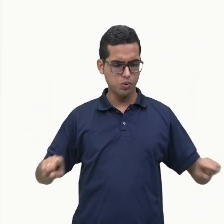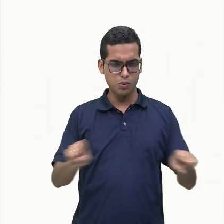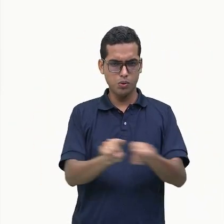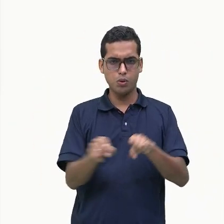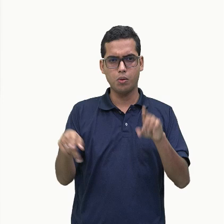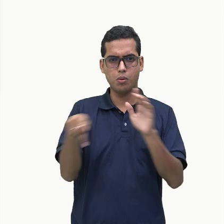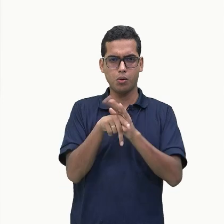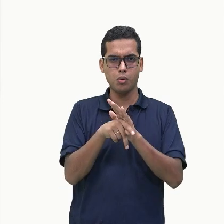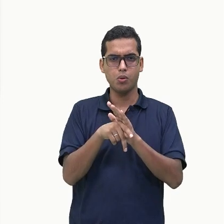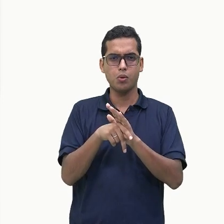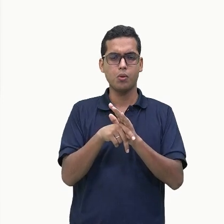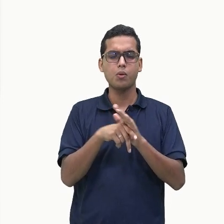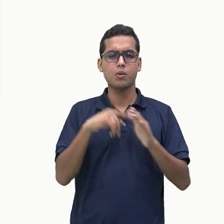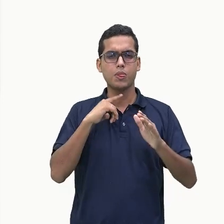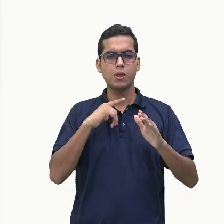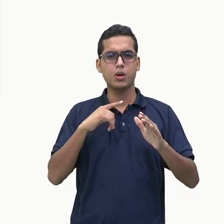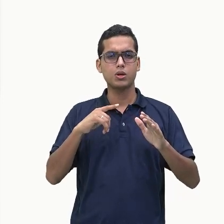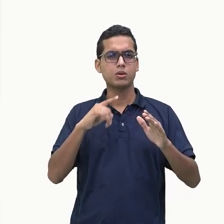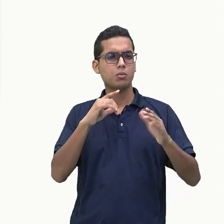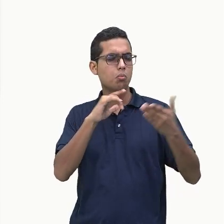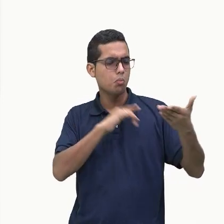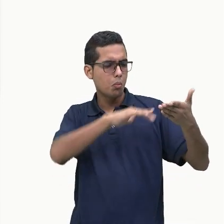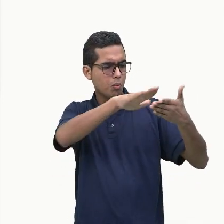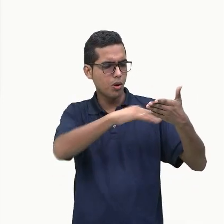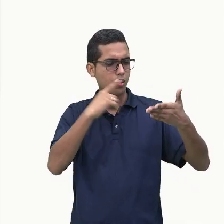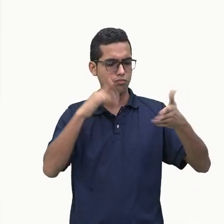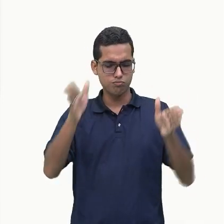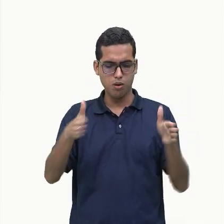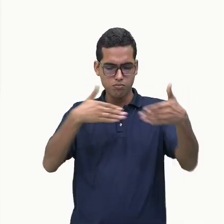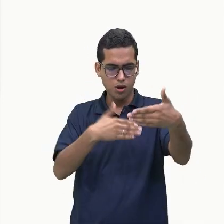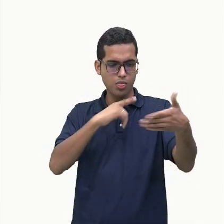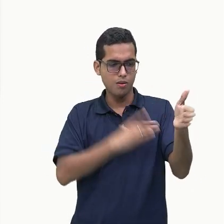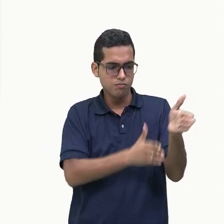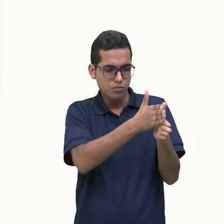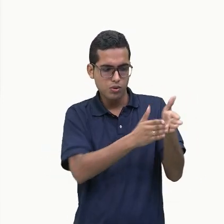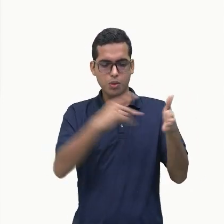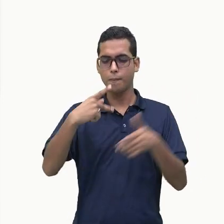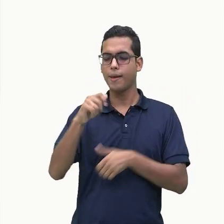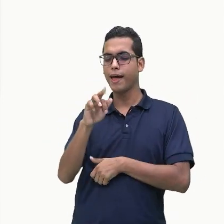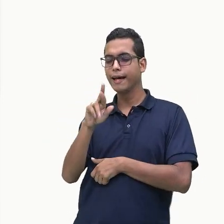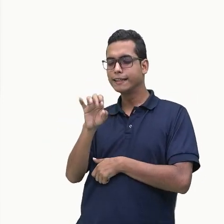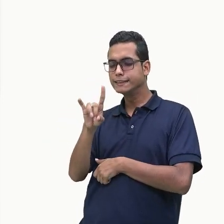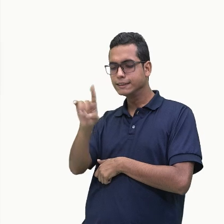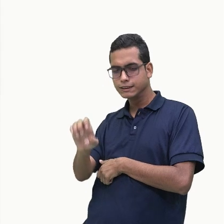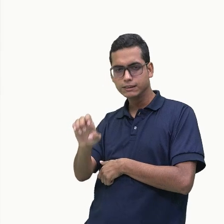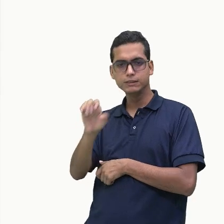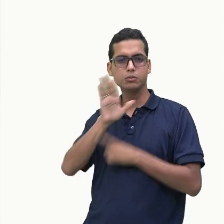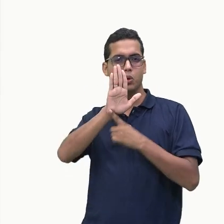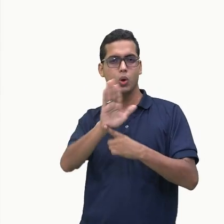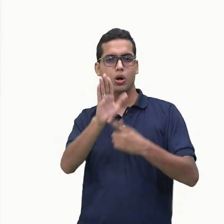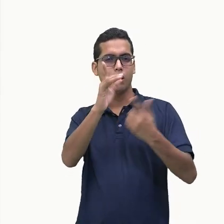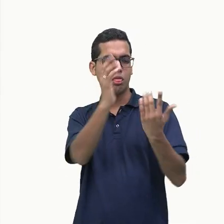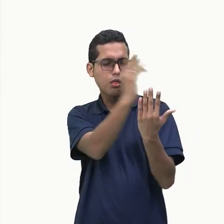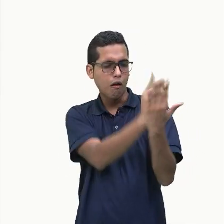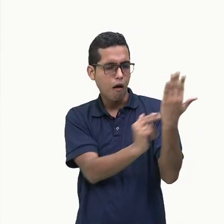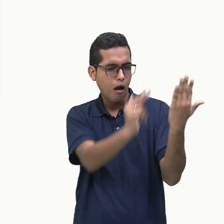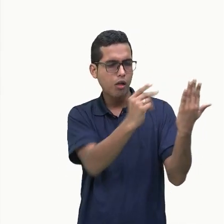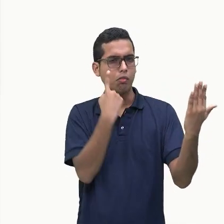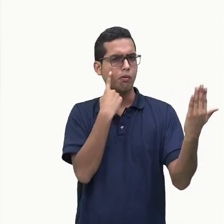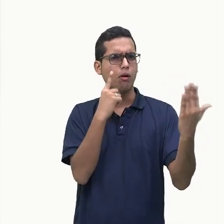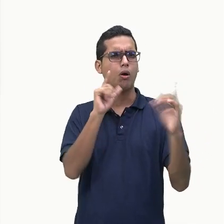ela traz esse contraste de volume na roupa, que é esse sombreamento. É como se o músculo,